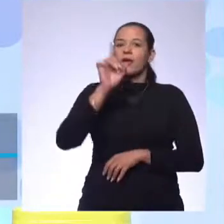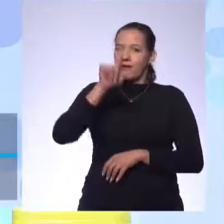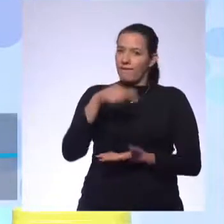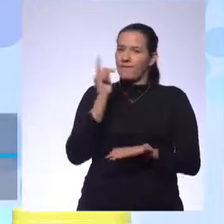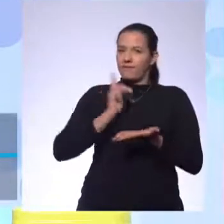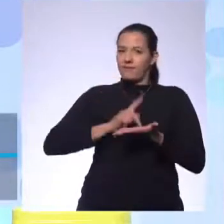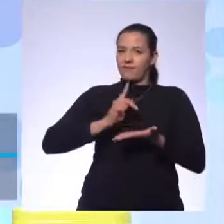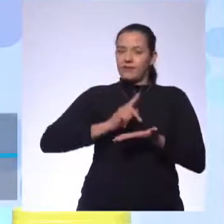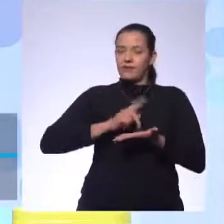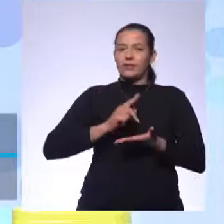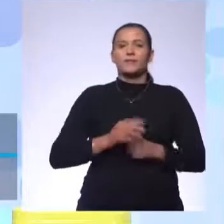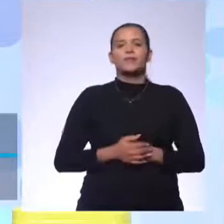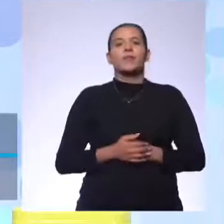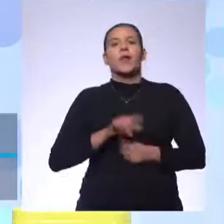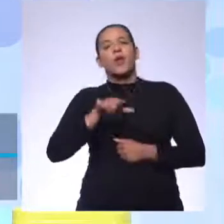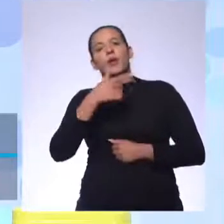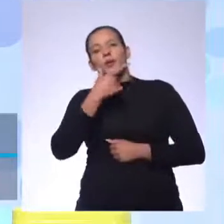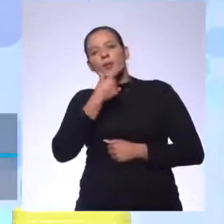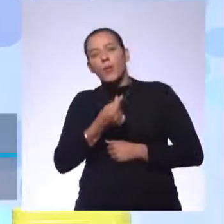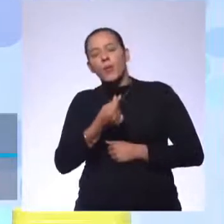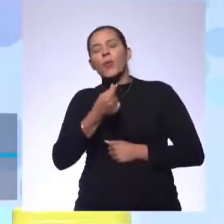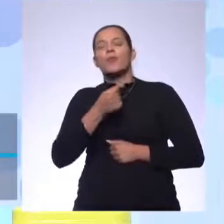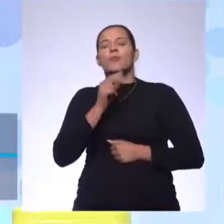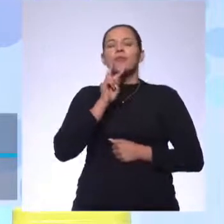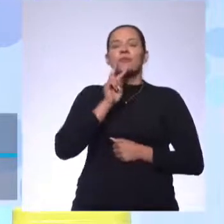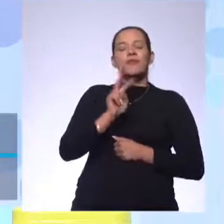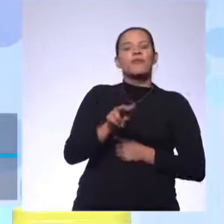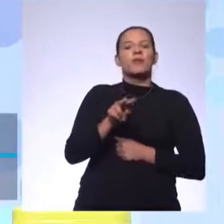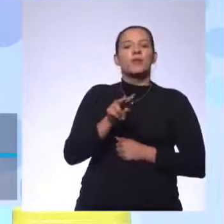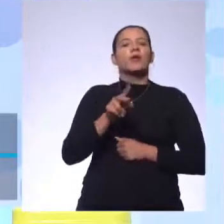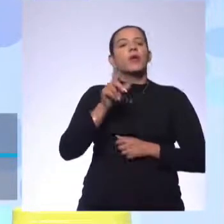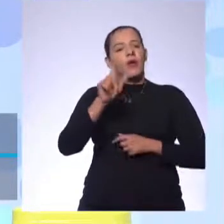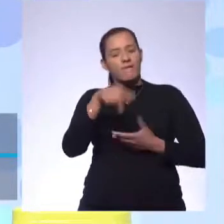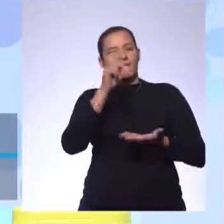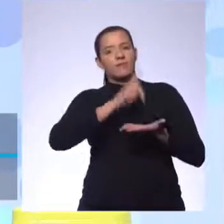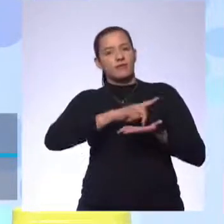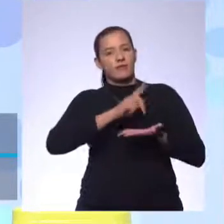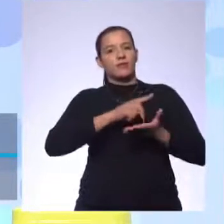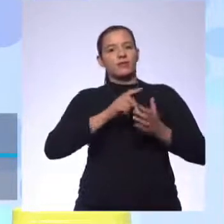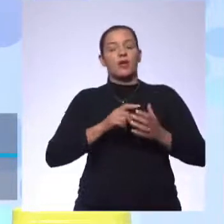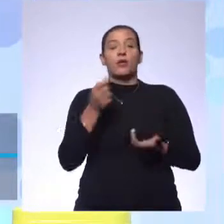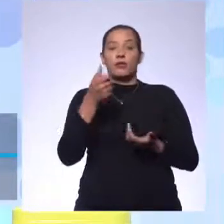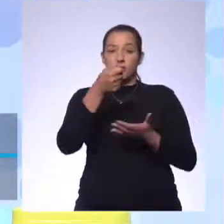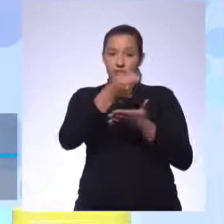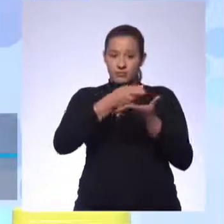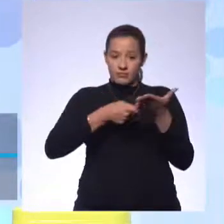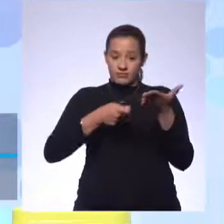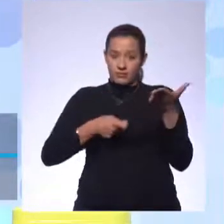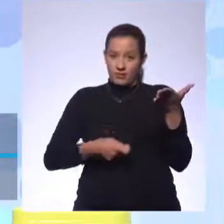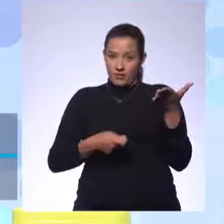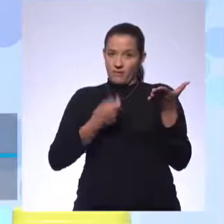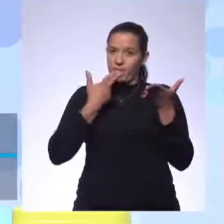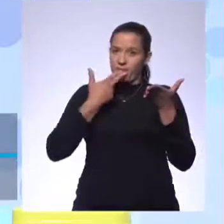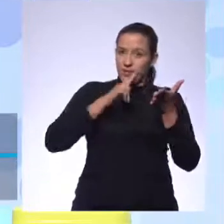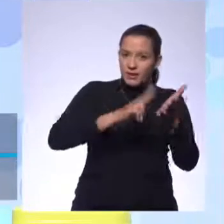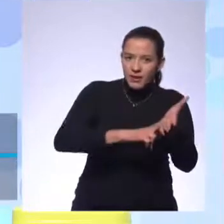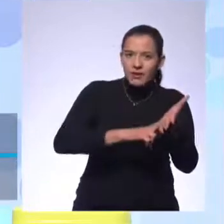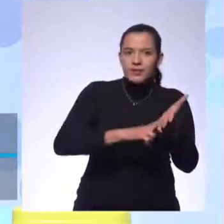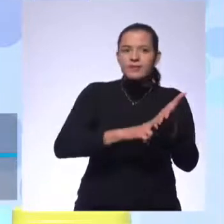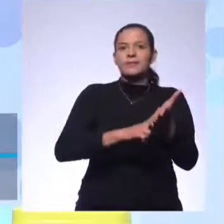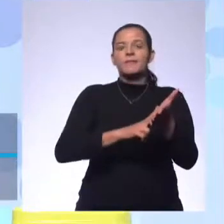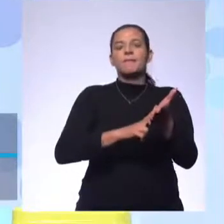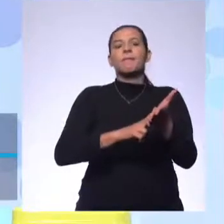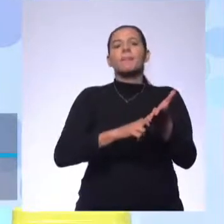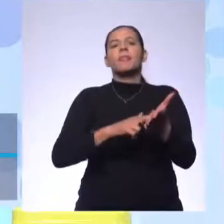olha, o autor fala, não é romance, é verdade. E ele escreve uma carta para uma pessoa dizendo que,